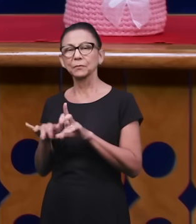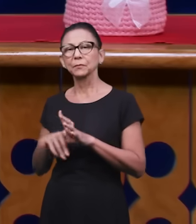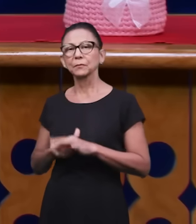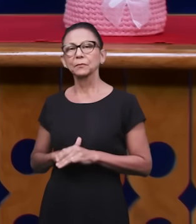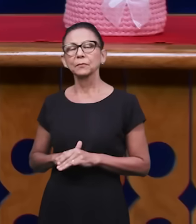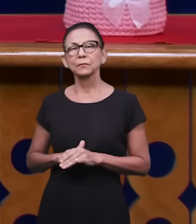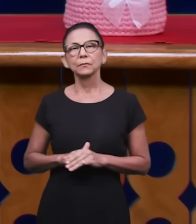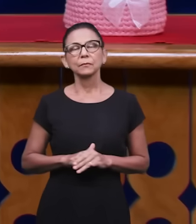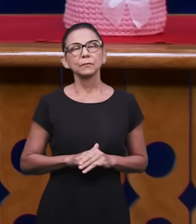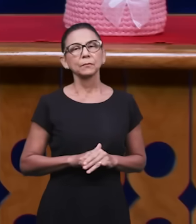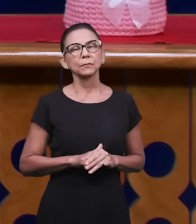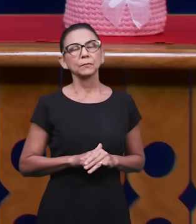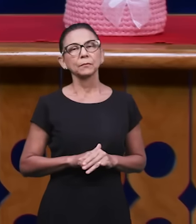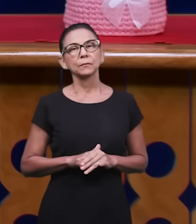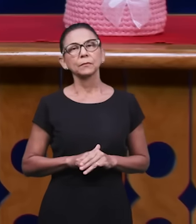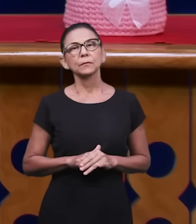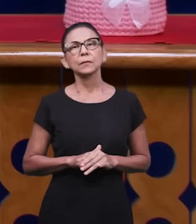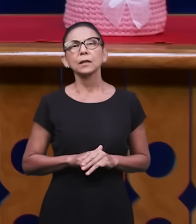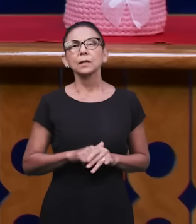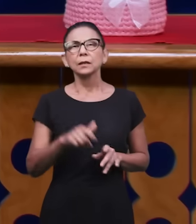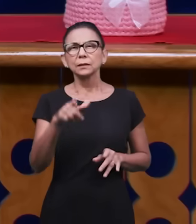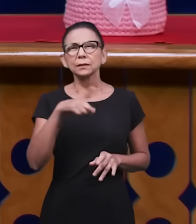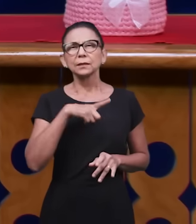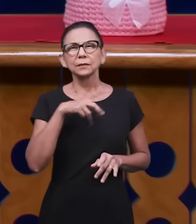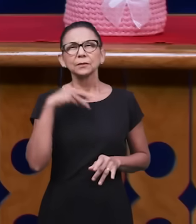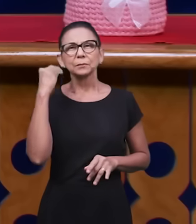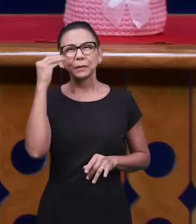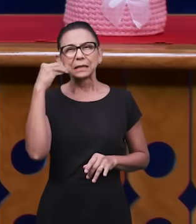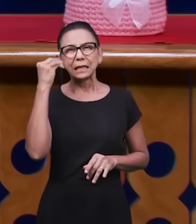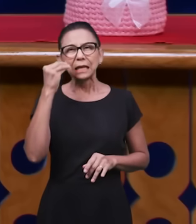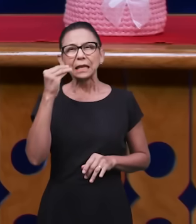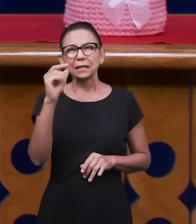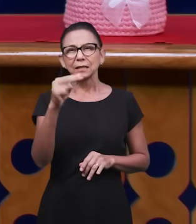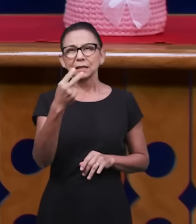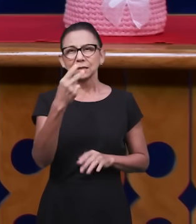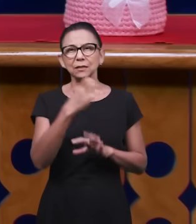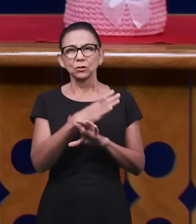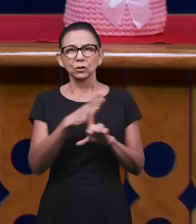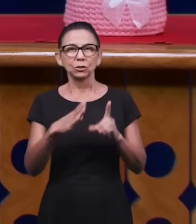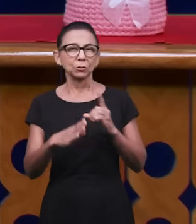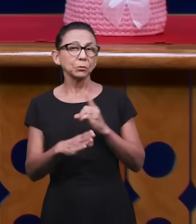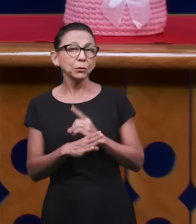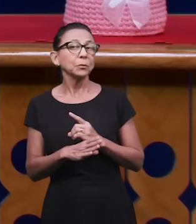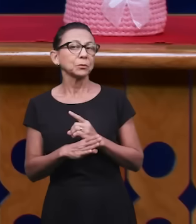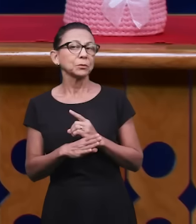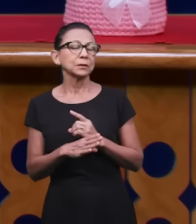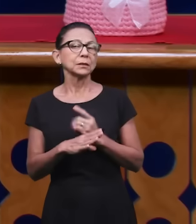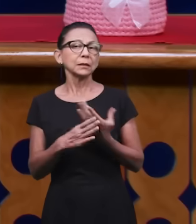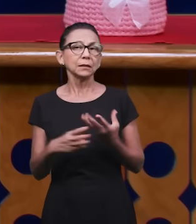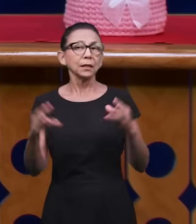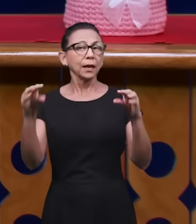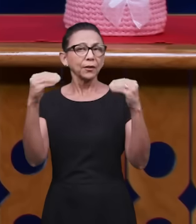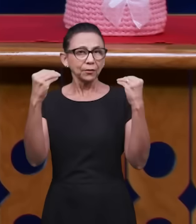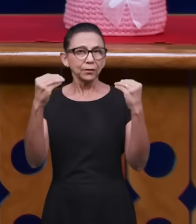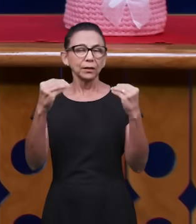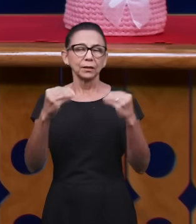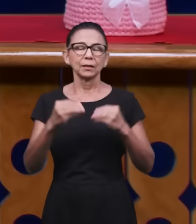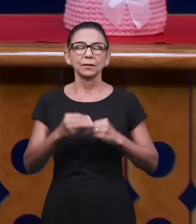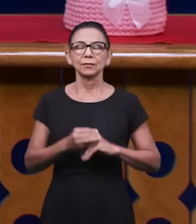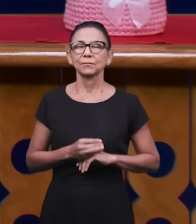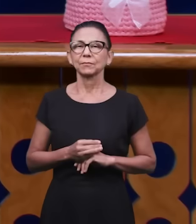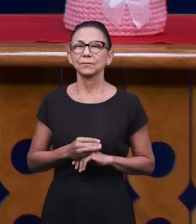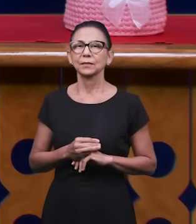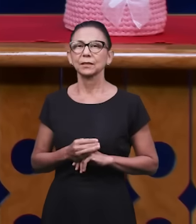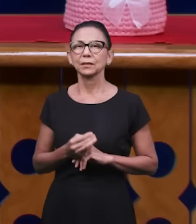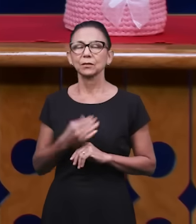aparecer é para que você envie sua experiência. O Senhor tem dado alguma experiência, os nossos cultos,